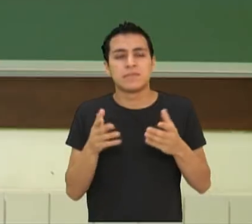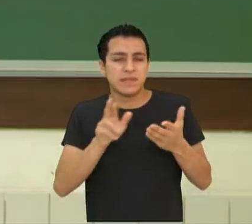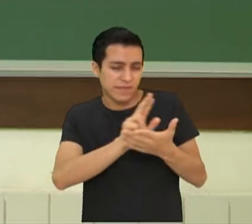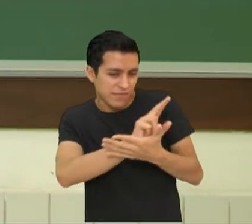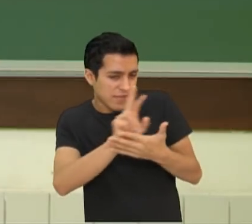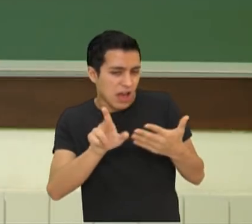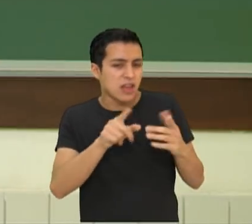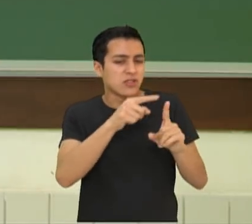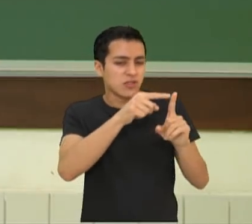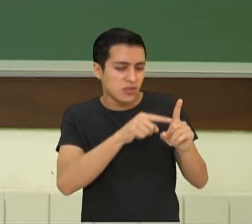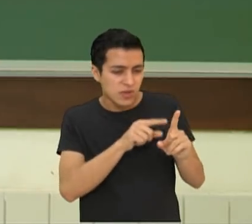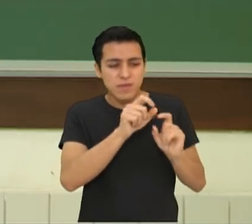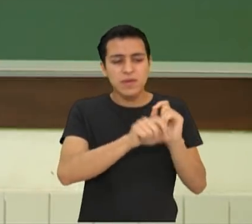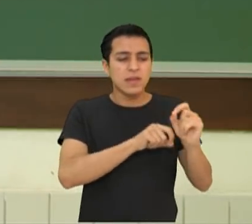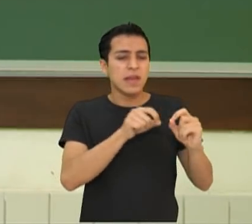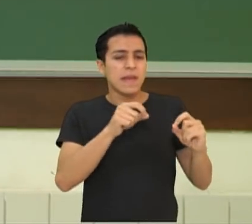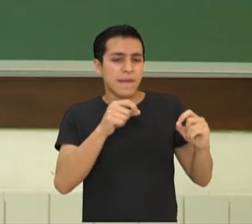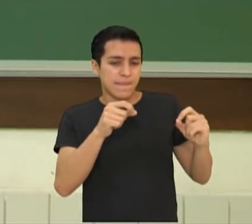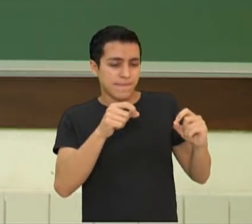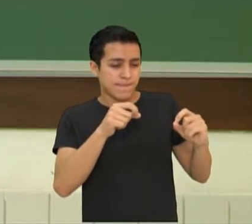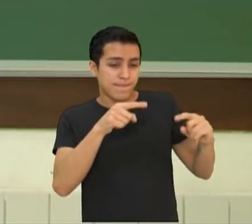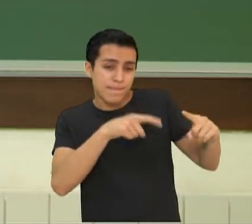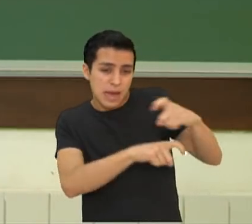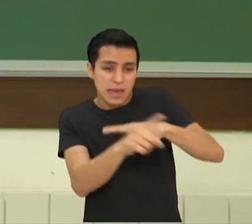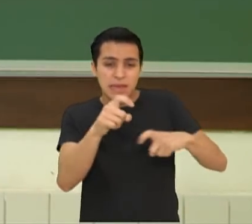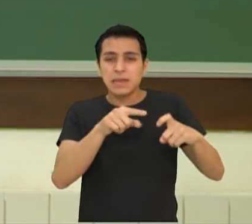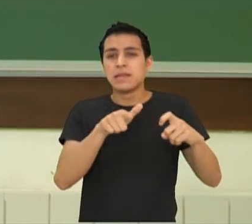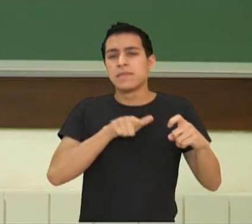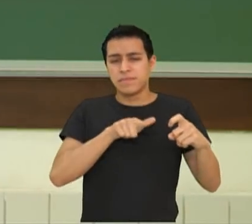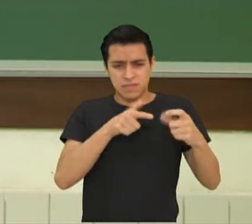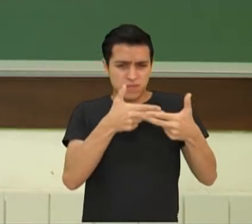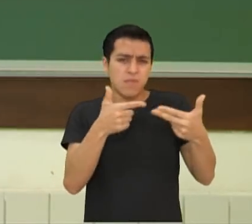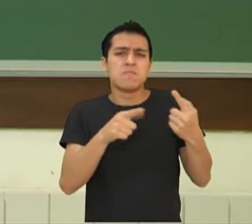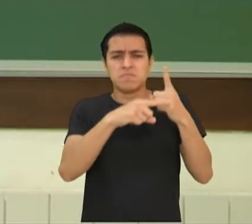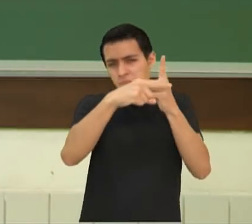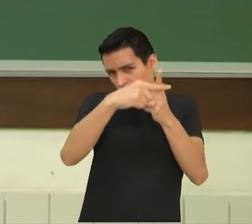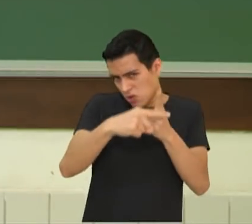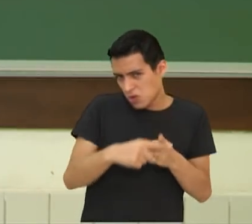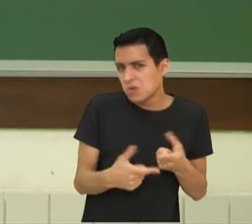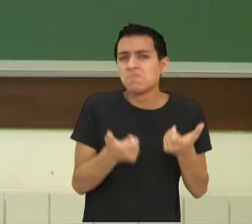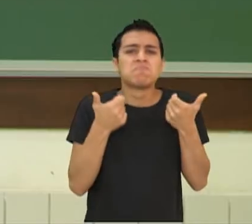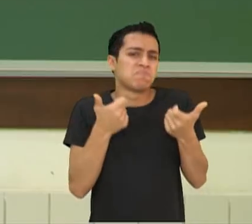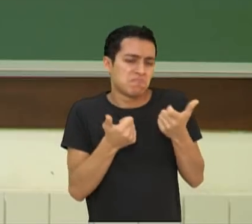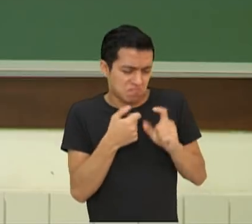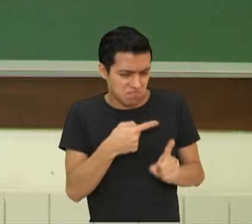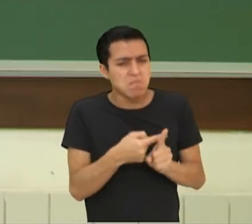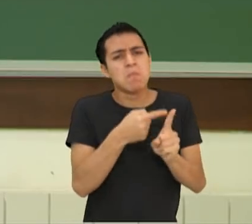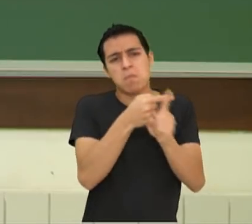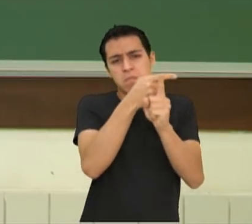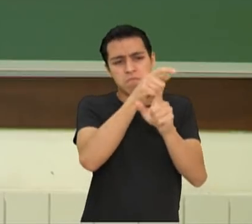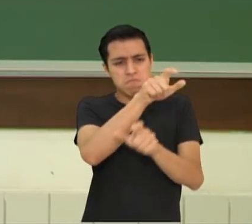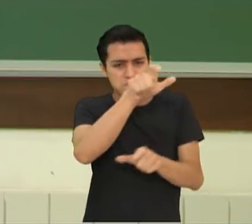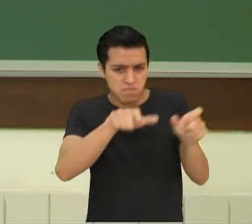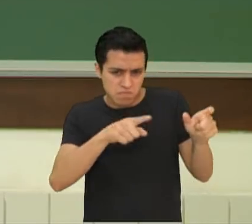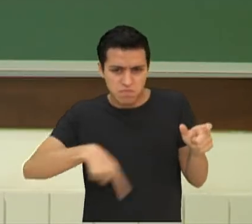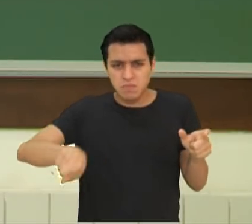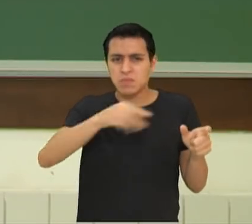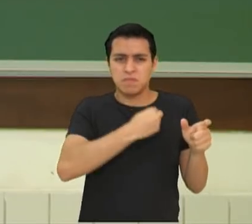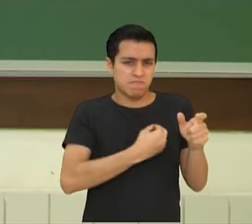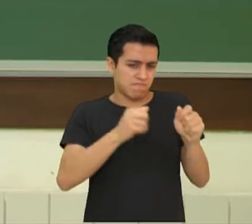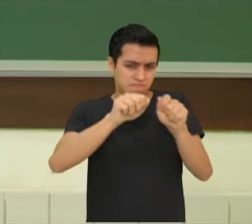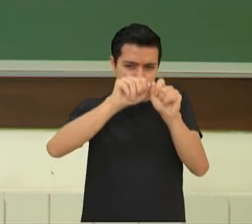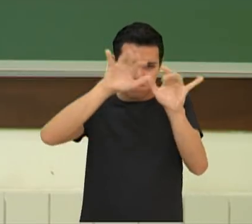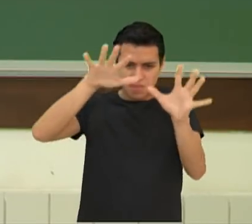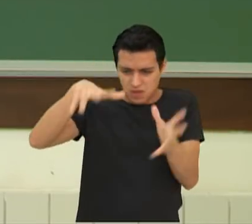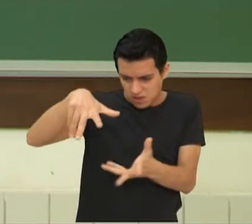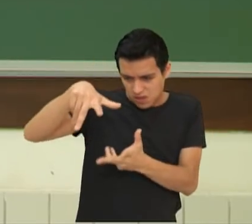várias espécies diferentes de bactérias trazem vários benefícios para os seres vivos, espalhados